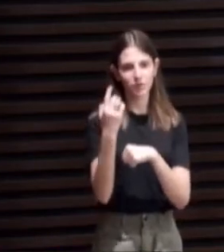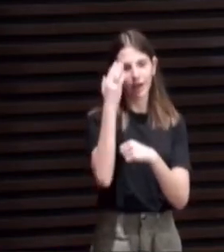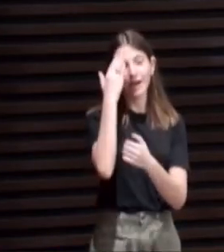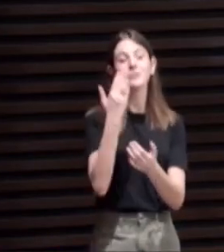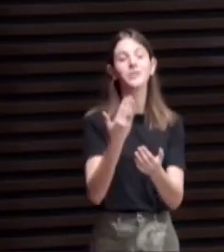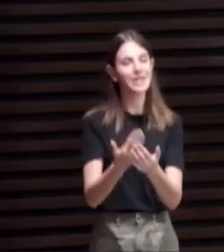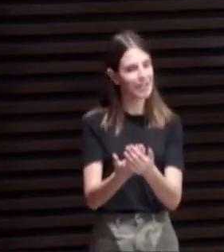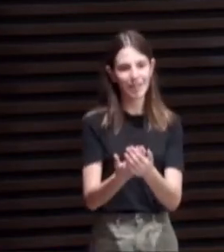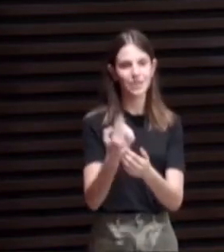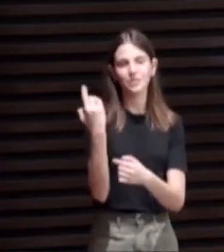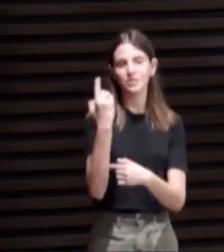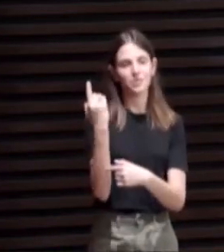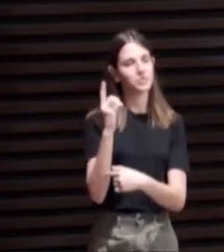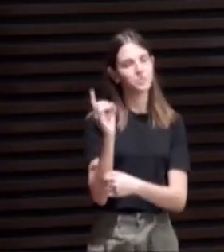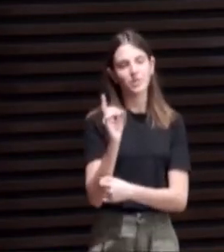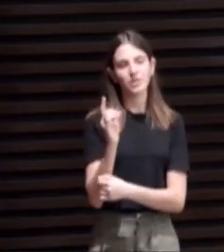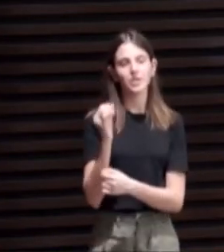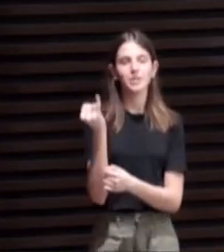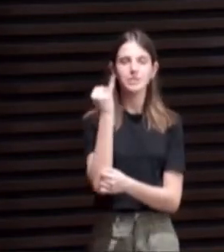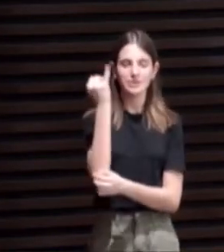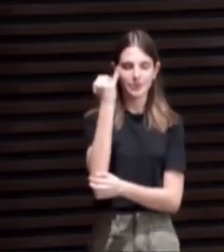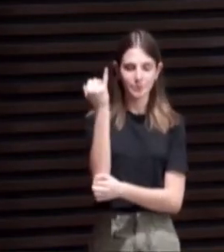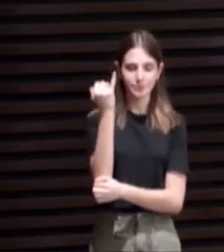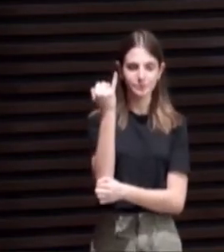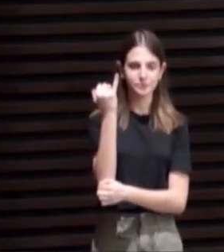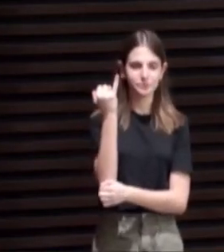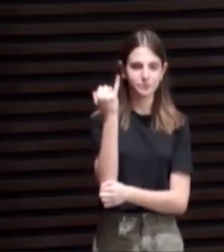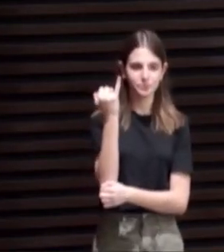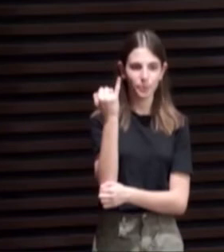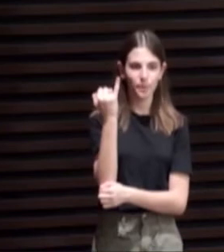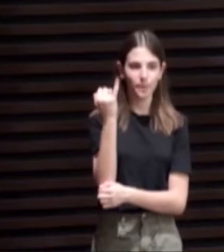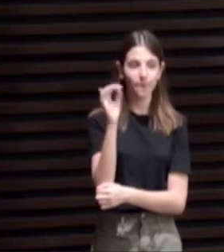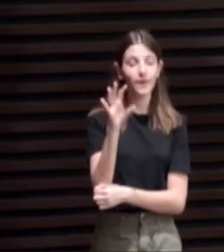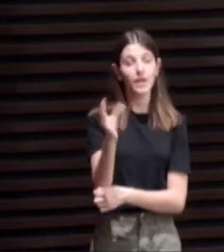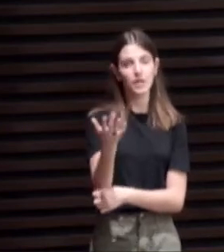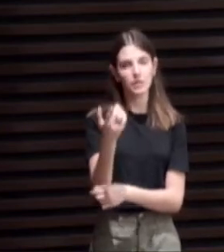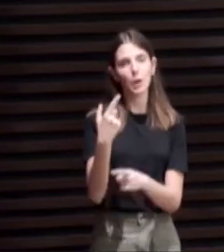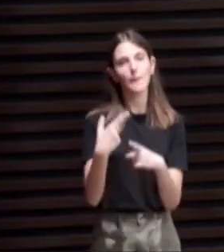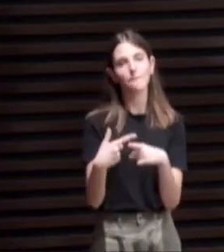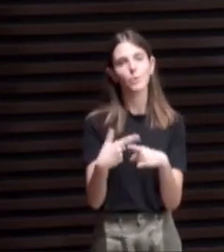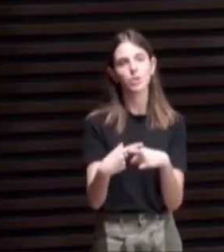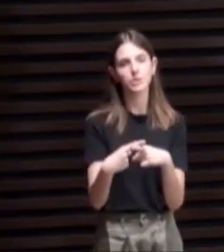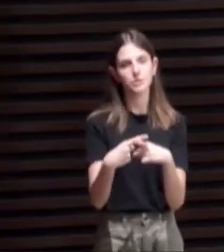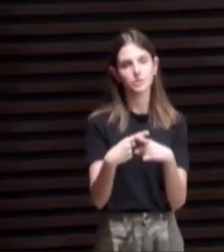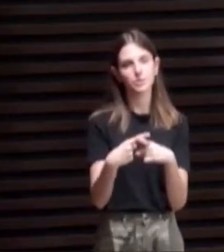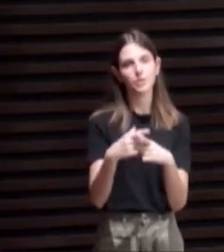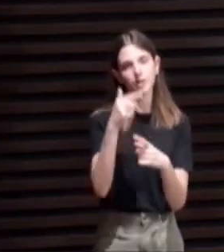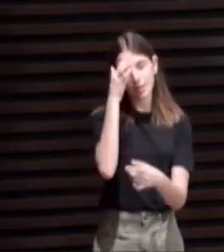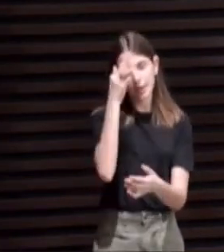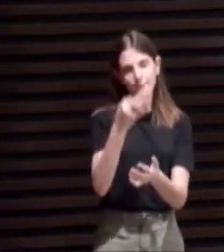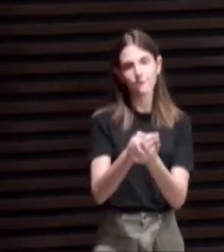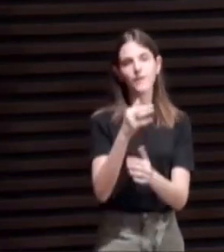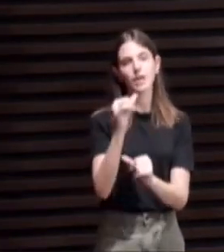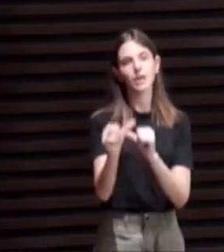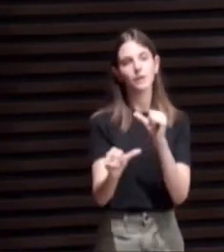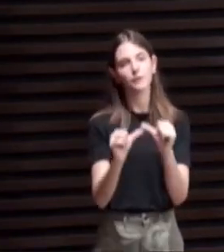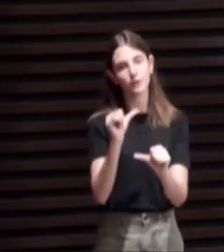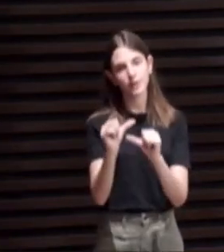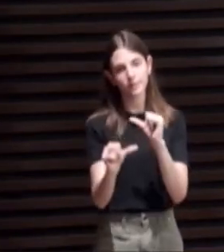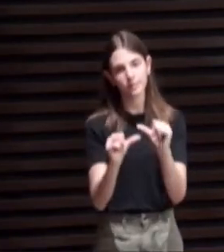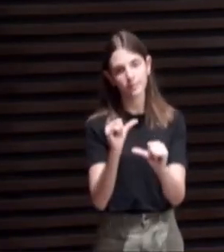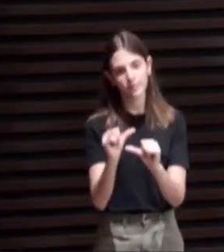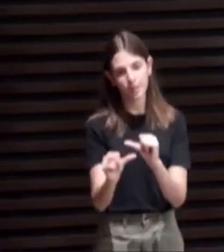essencial também diz respeito às doutrinas da graça. Então é por isso que acaba a fé reformada, quando determina